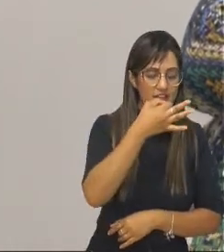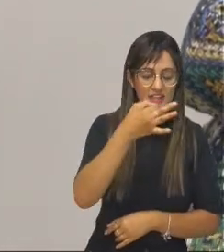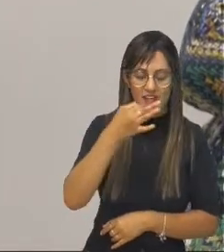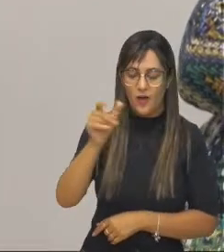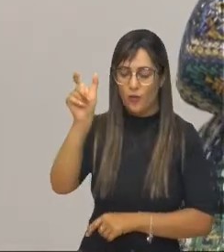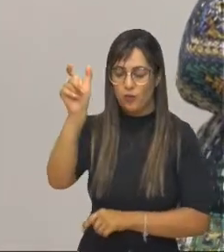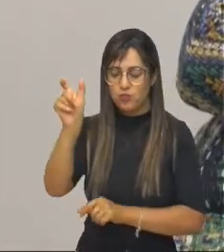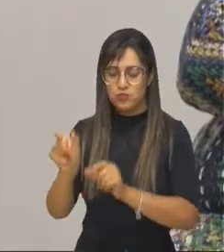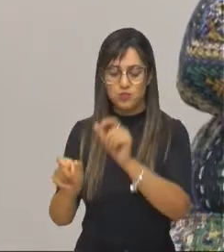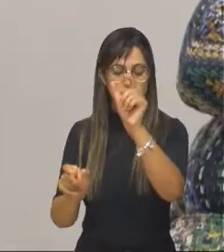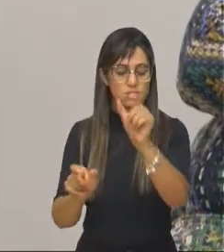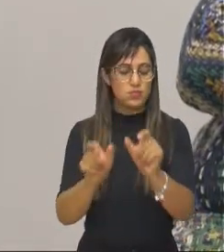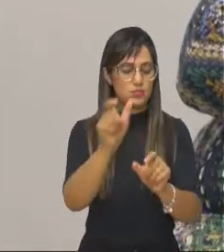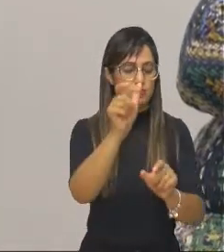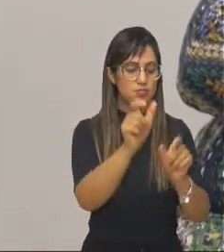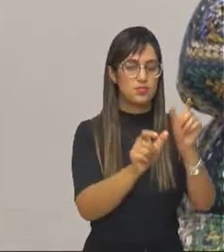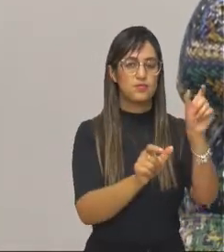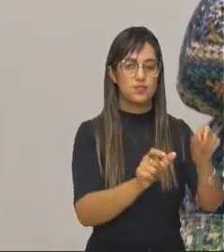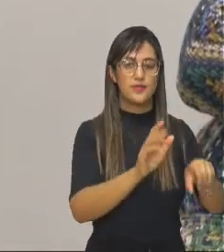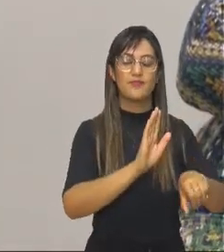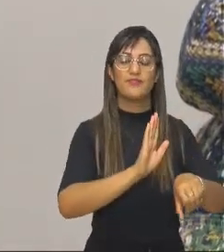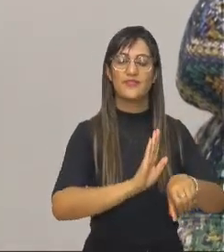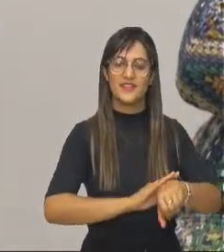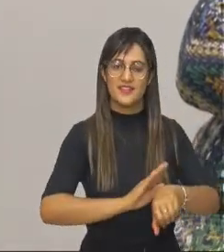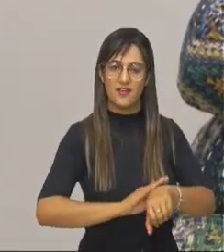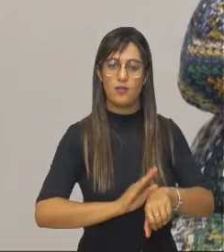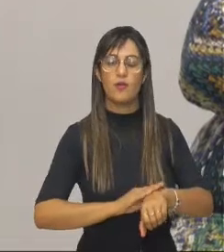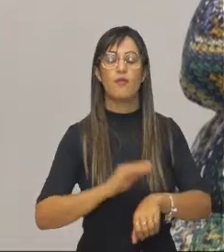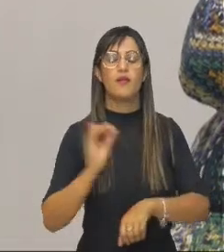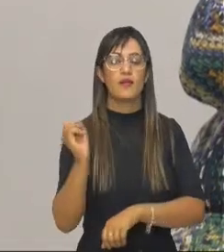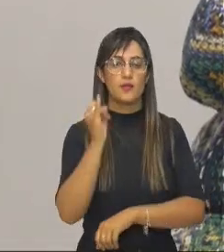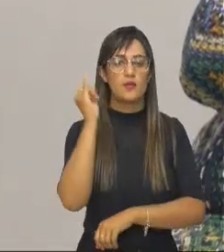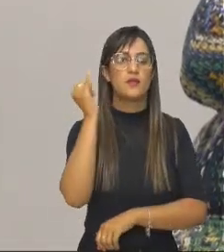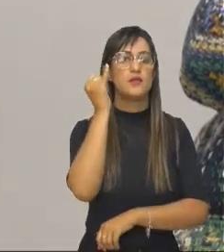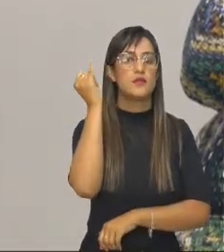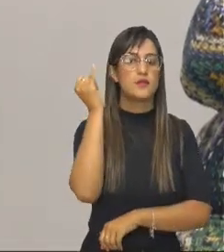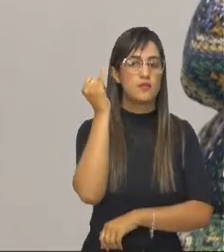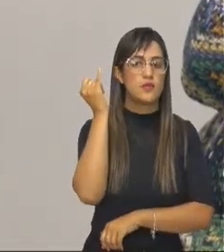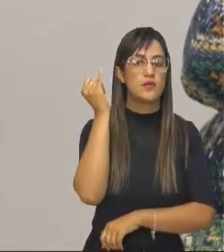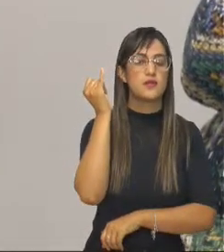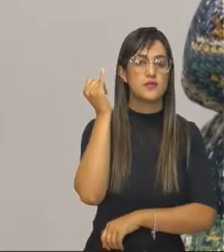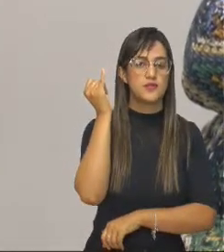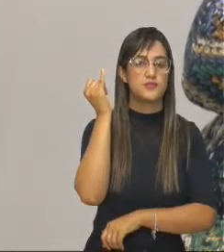fala de Jamil. Acho que esse é o momento. A Ariane quer falar, então, antes, não fecho agora, não.